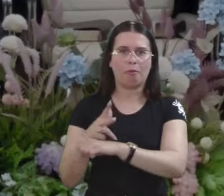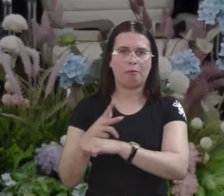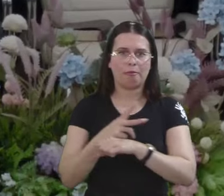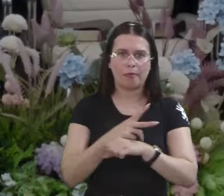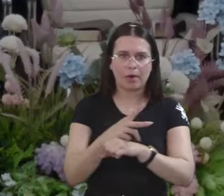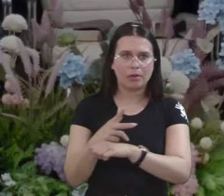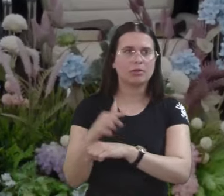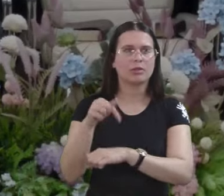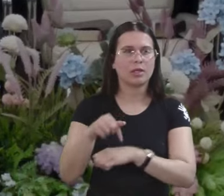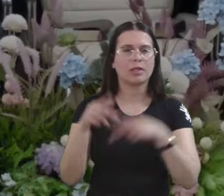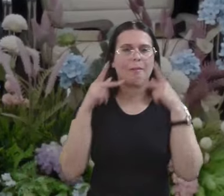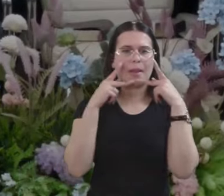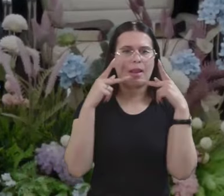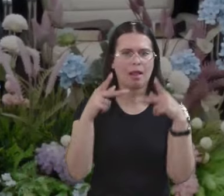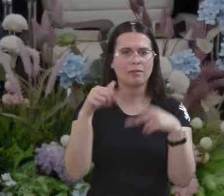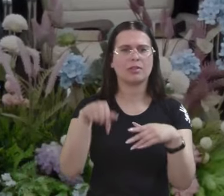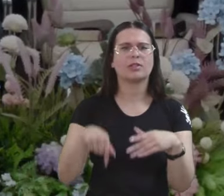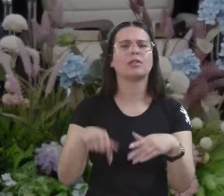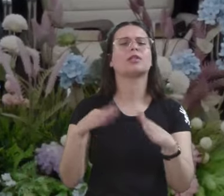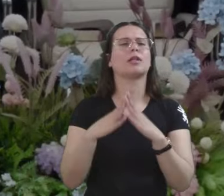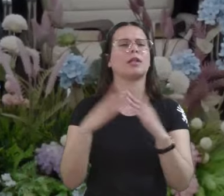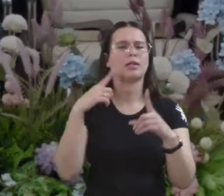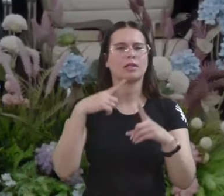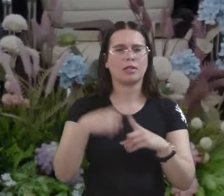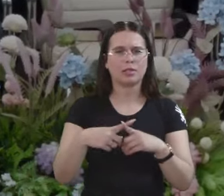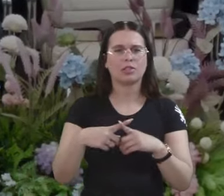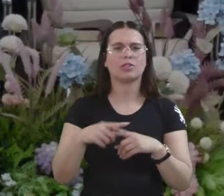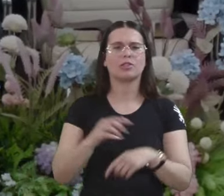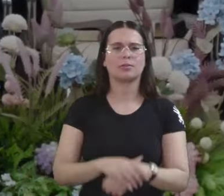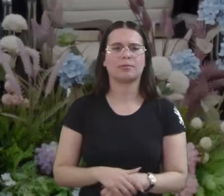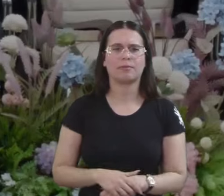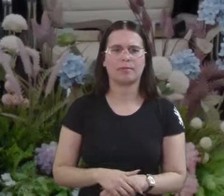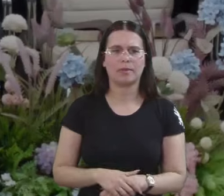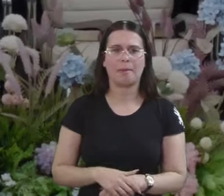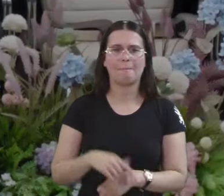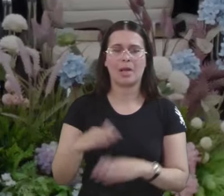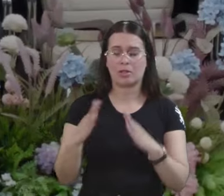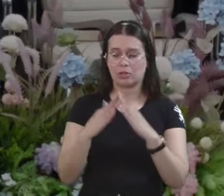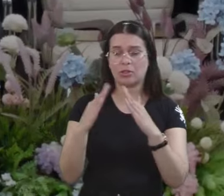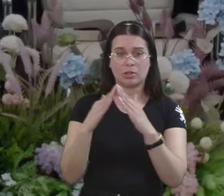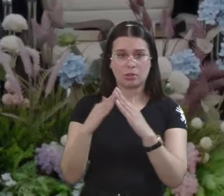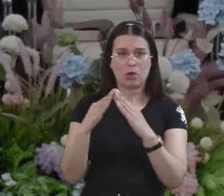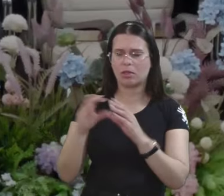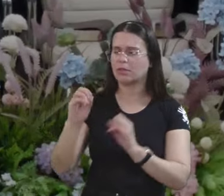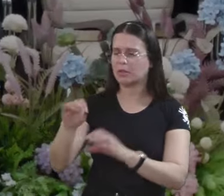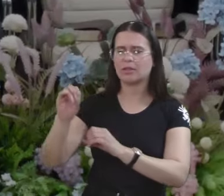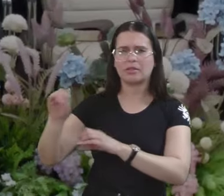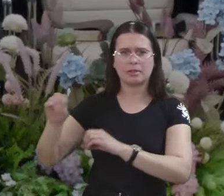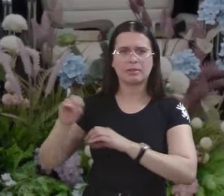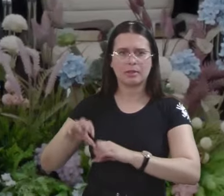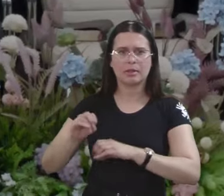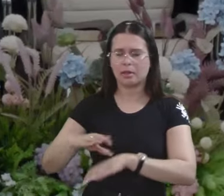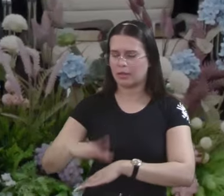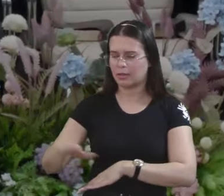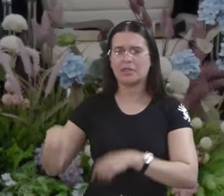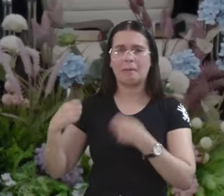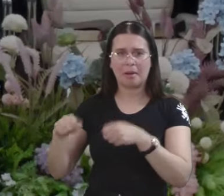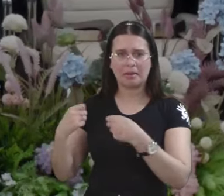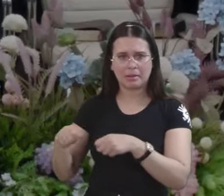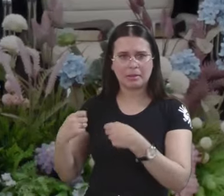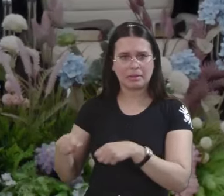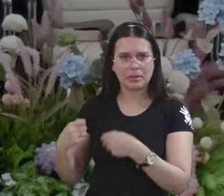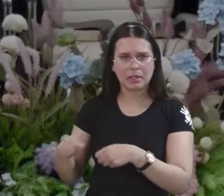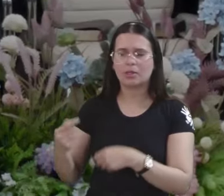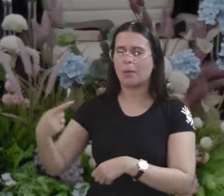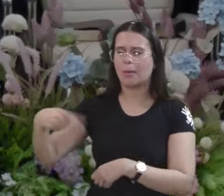fazem e obrigam os crentes a participar desde os pequenininhos, colocar um chapéu de palha, pintar a cara de palhaço e tal, e